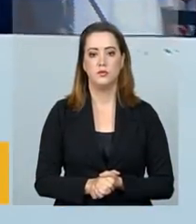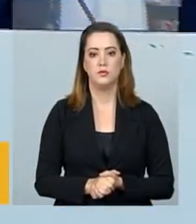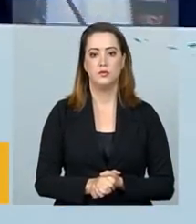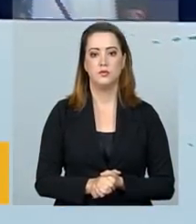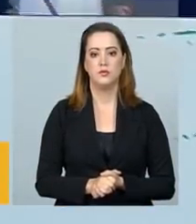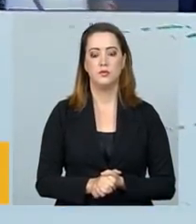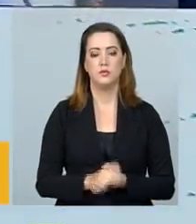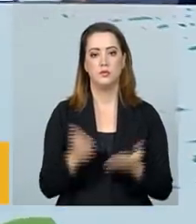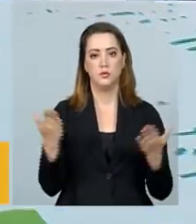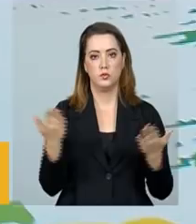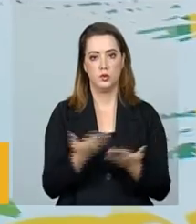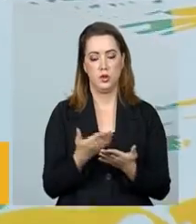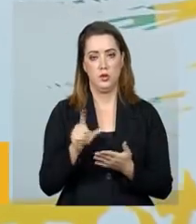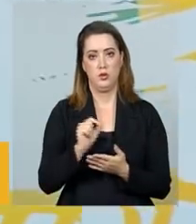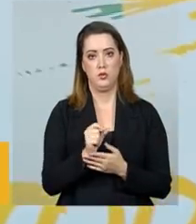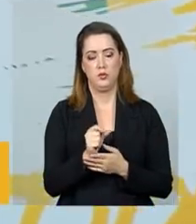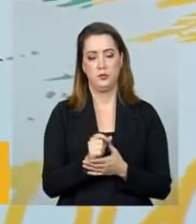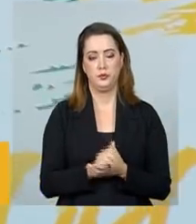Será executado agora